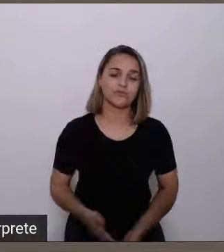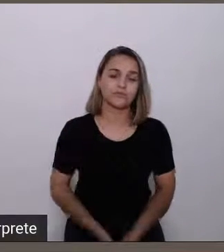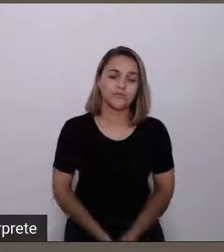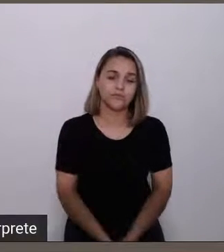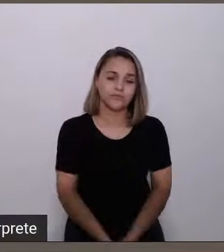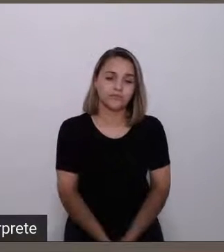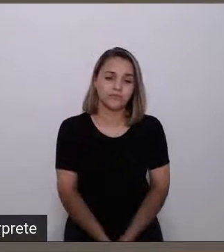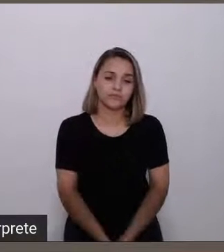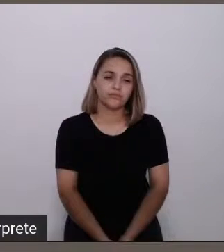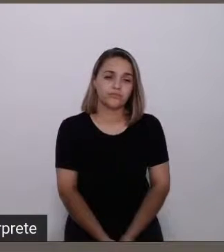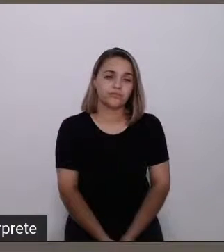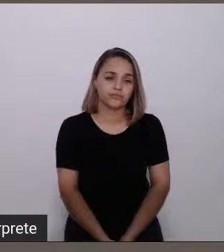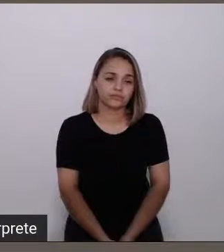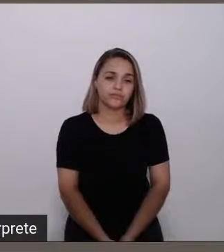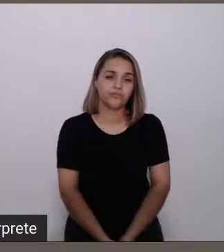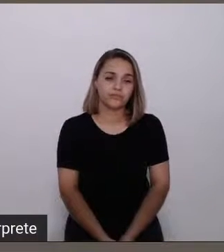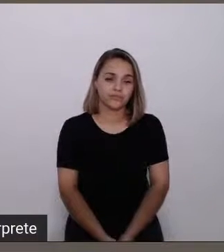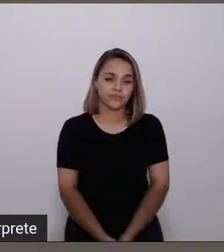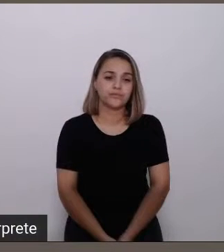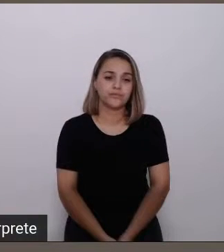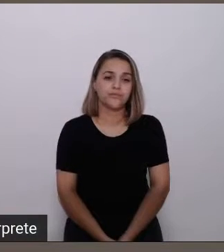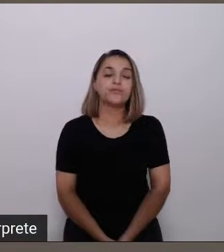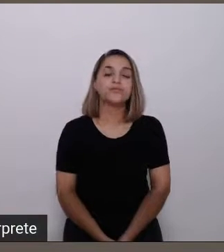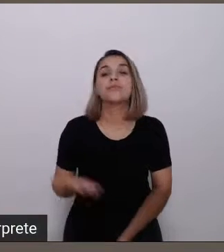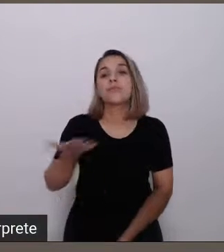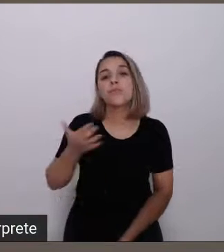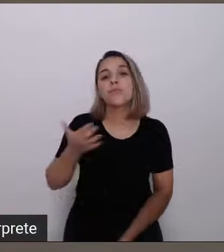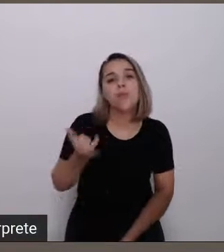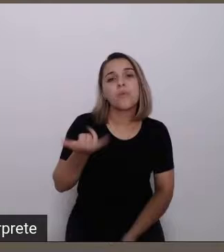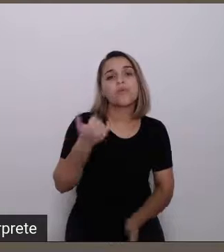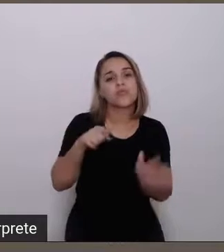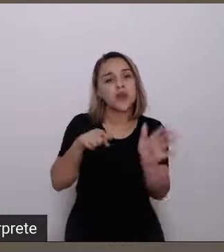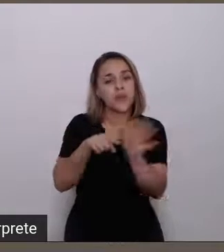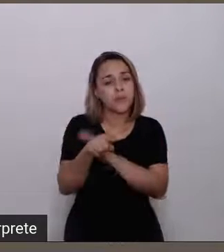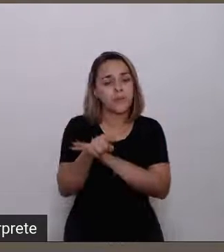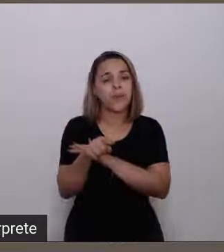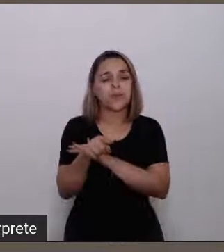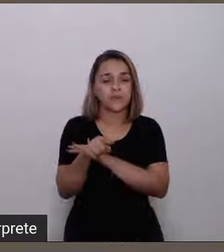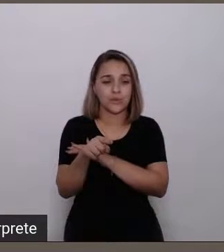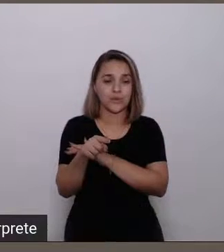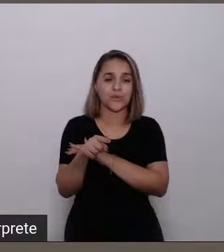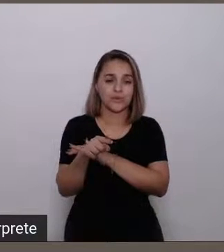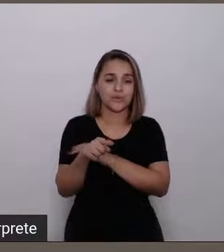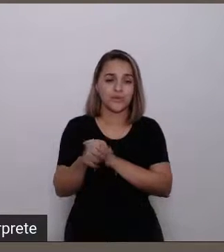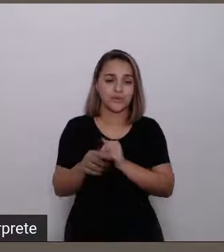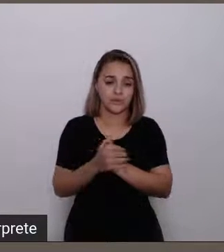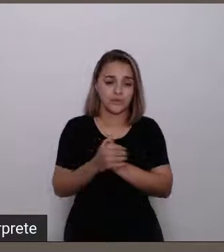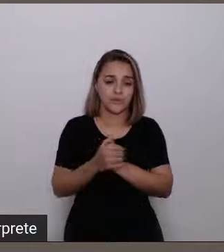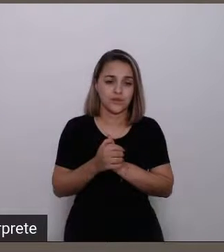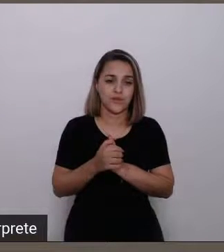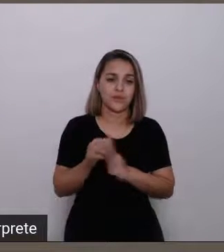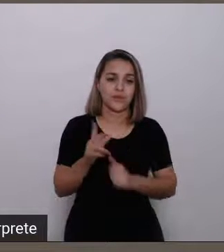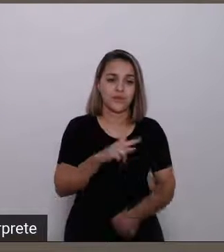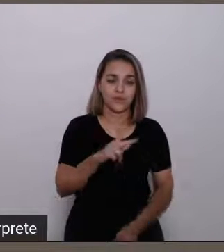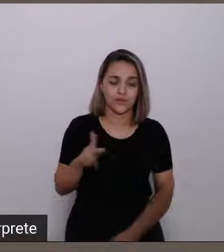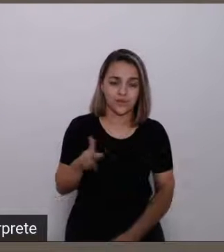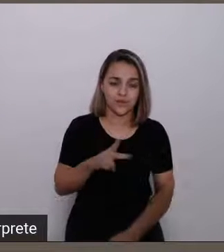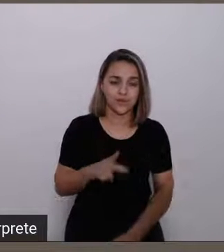Eu queria só pegar o gancho aqui também numa pergunta da professora Luiz Costa, que é, voltando à história do pictorialismo, Ricardo,